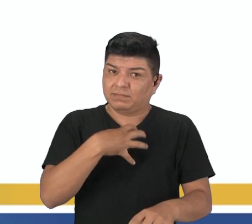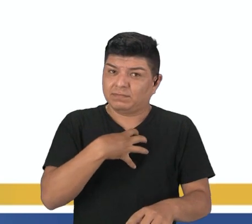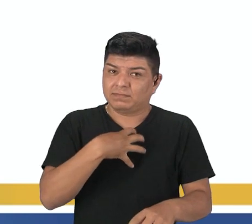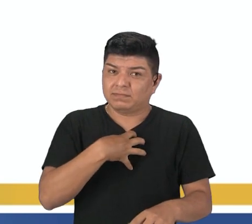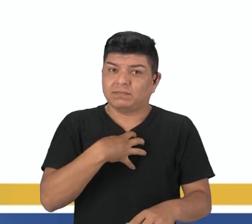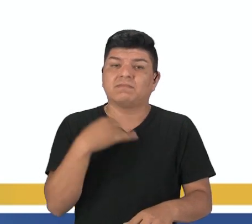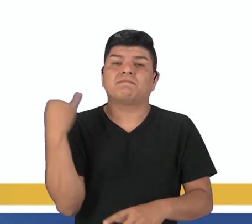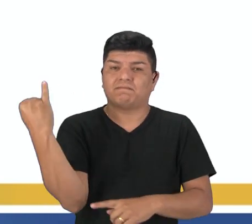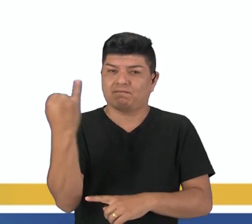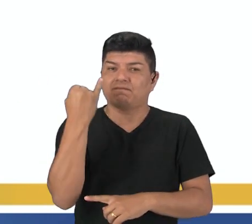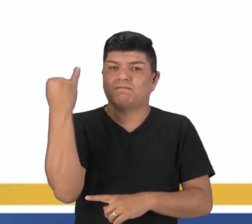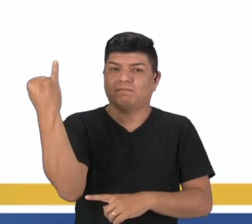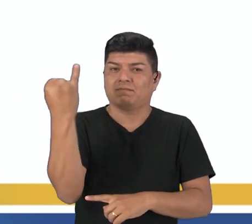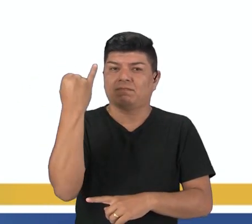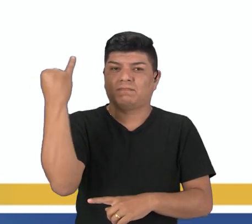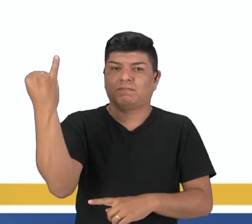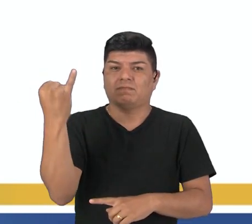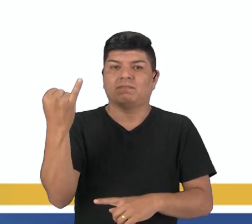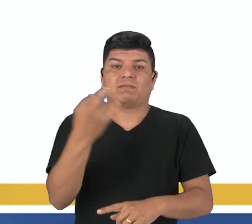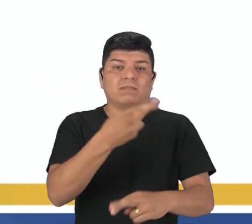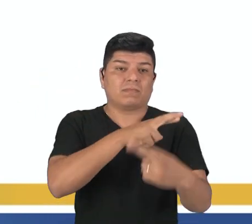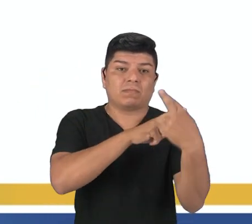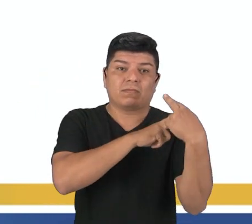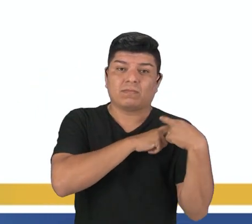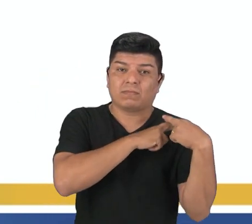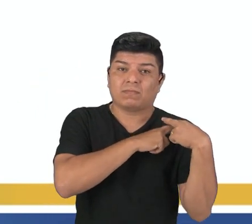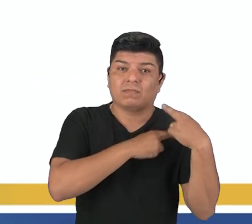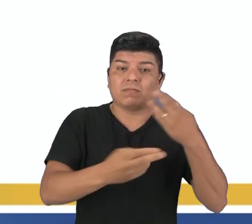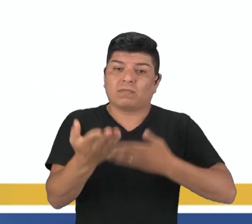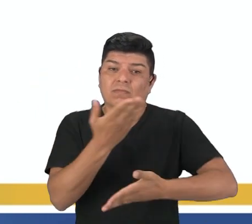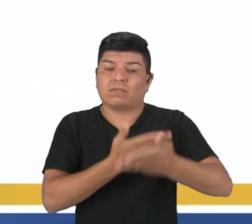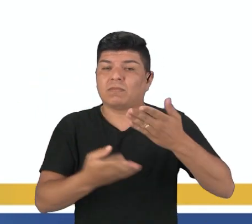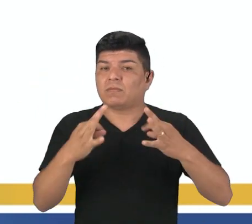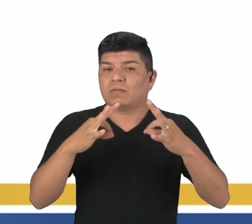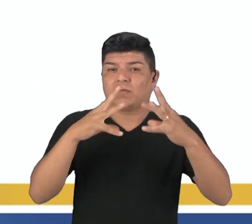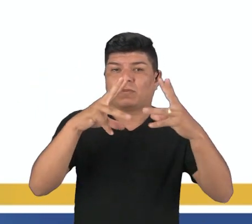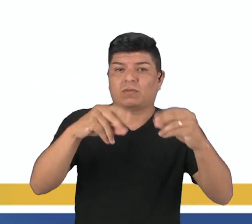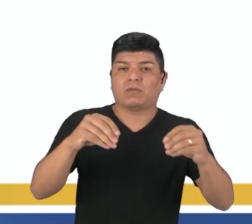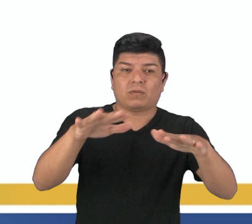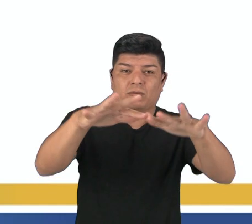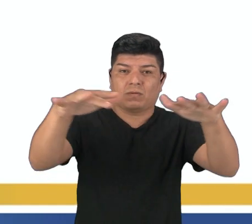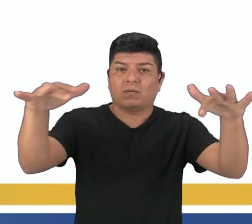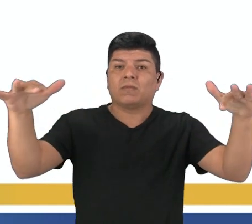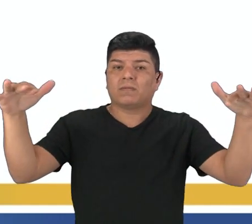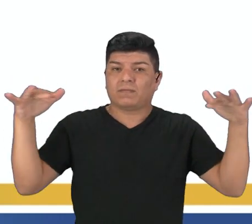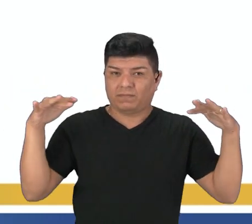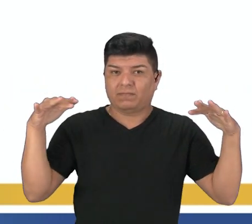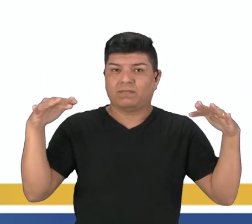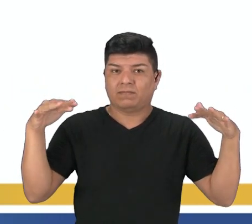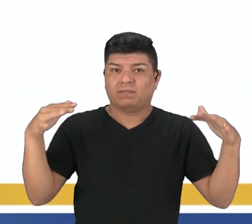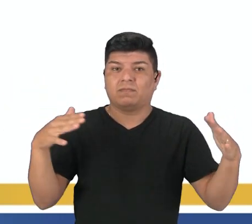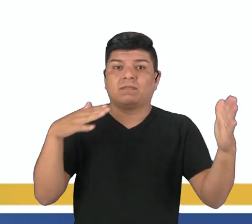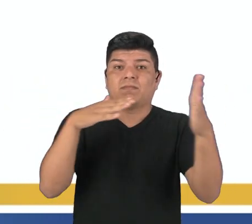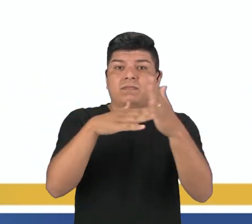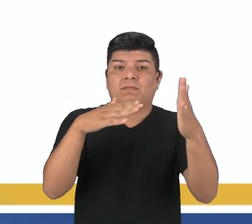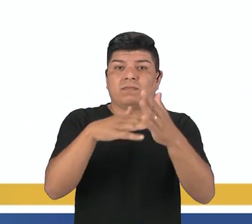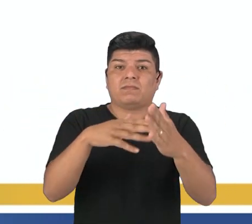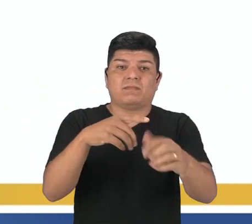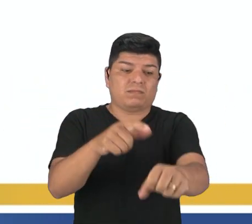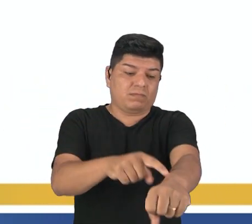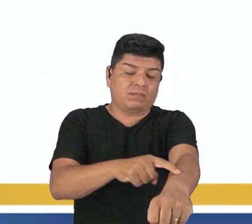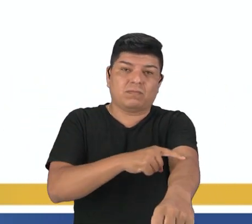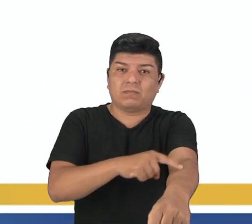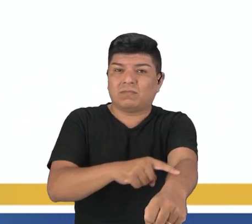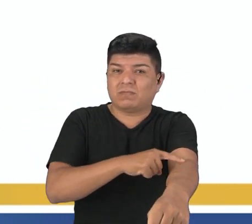super importante. Ele é responsável por transmitir tudo aquilo que está ao nosso redor até o nosso sistema nervoso